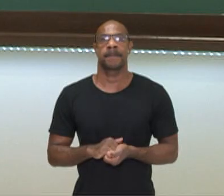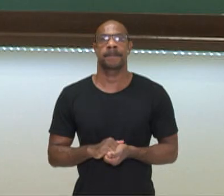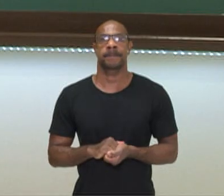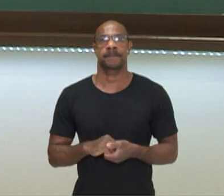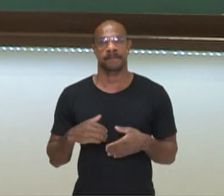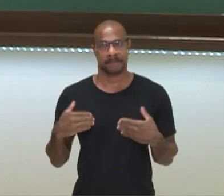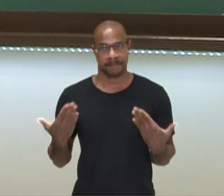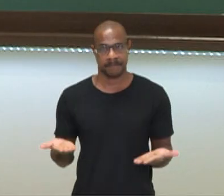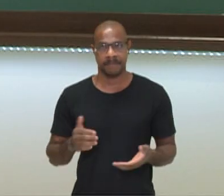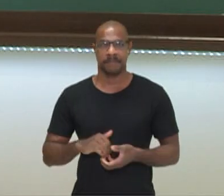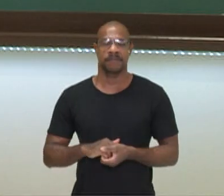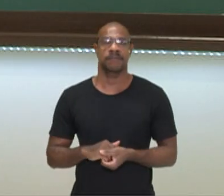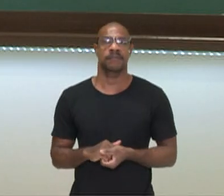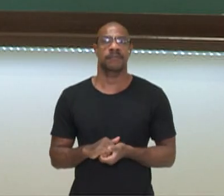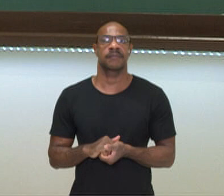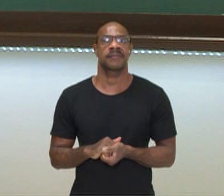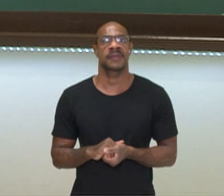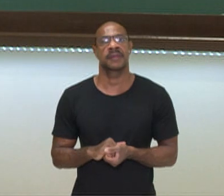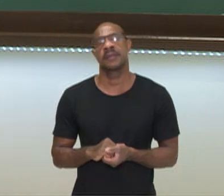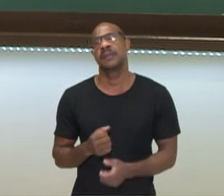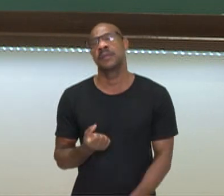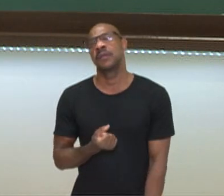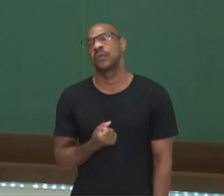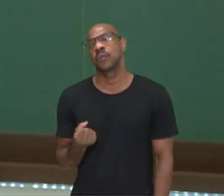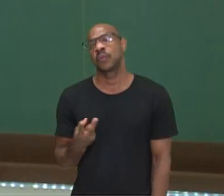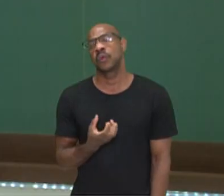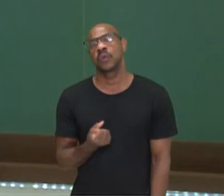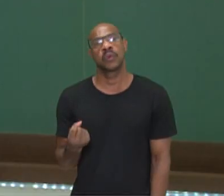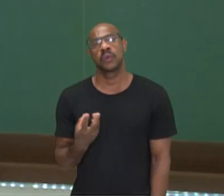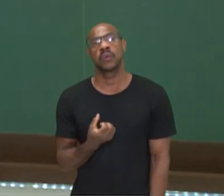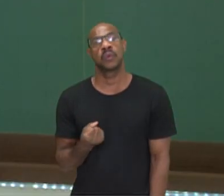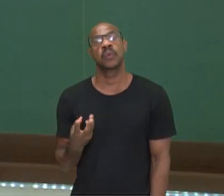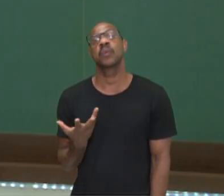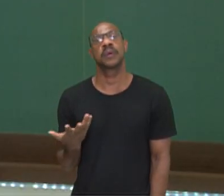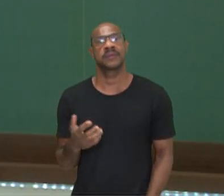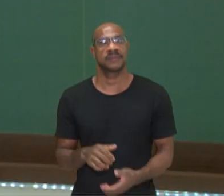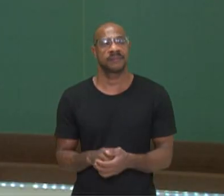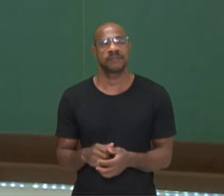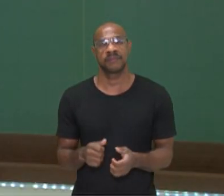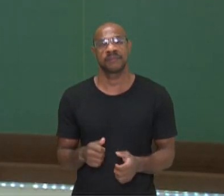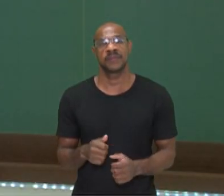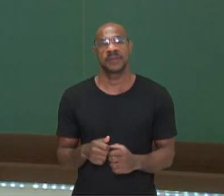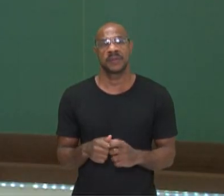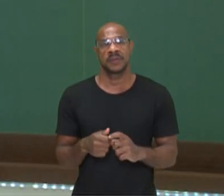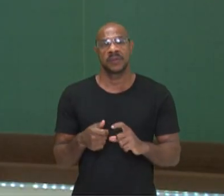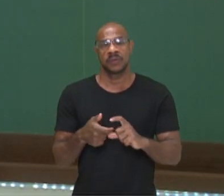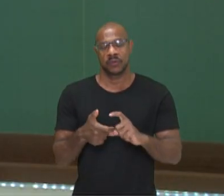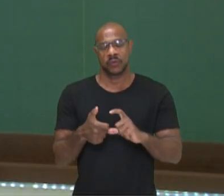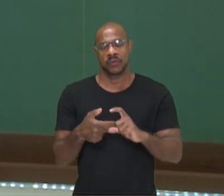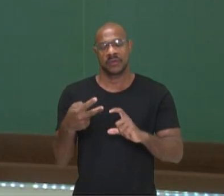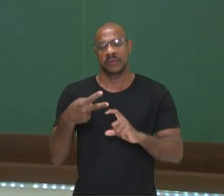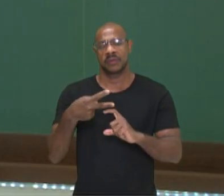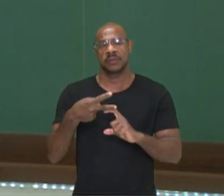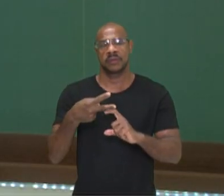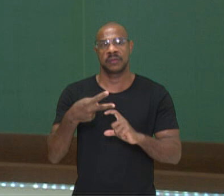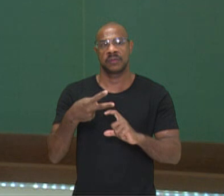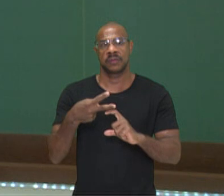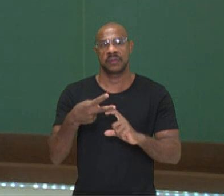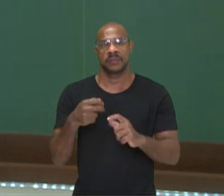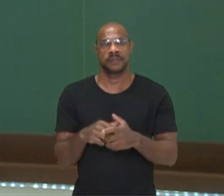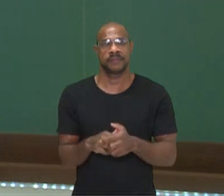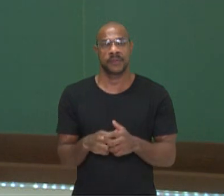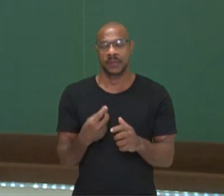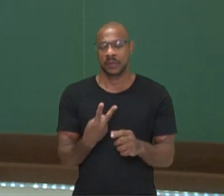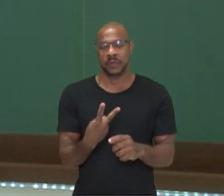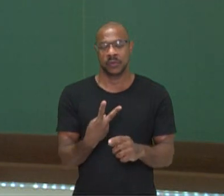E aí, pessoal? Quanto será que deu o seu 12 ao quadrado? Se eu fizer 12 vezes 12, eu